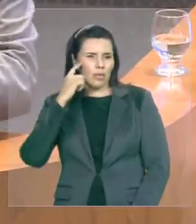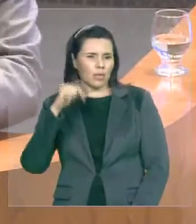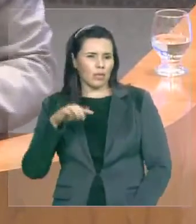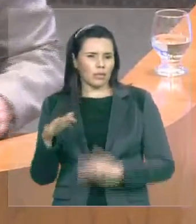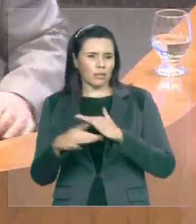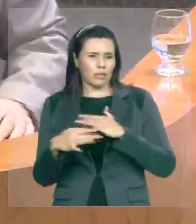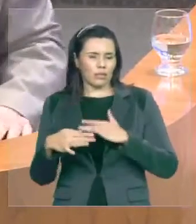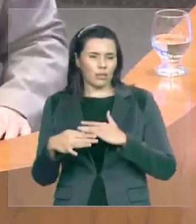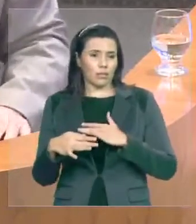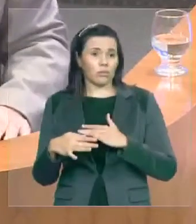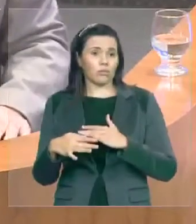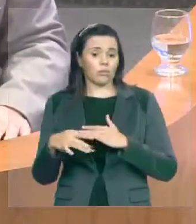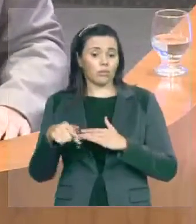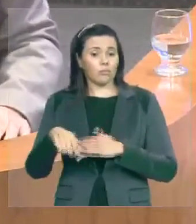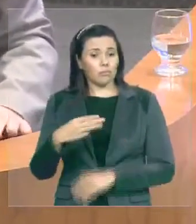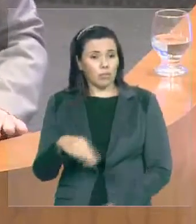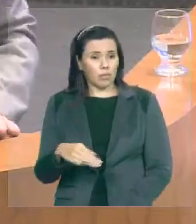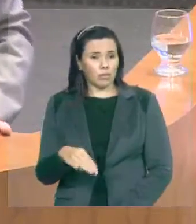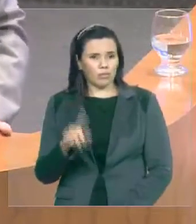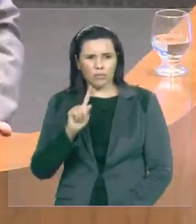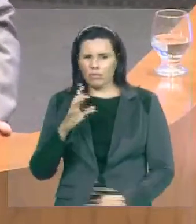vai aceitar.